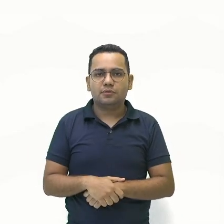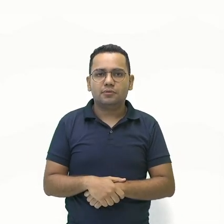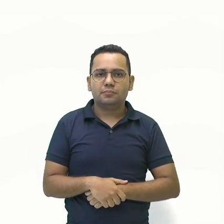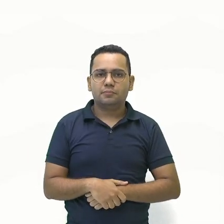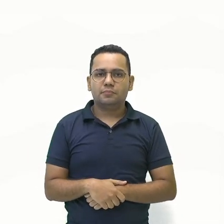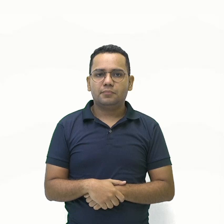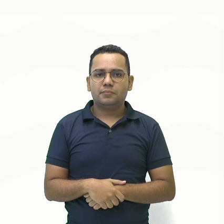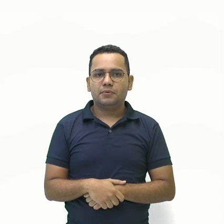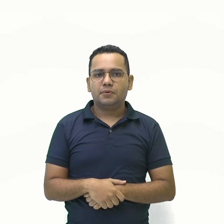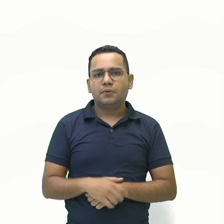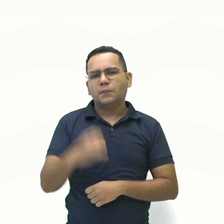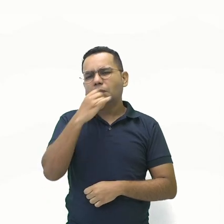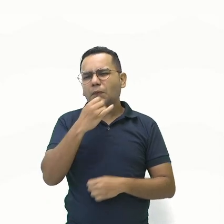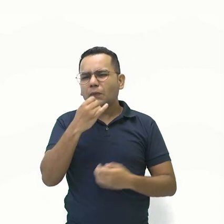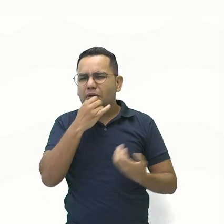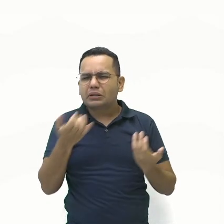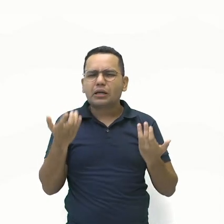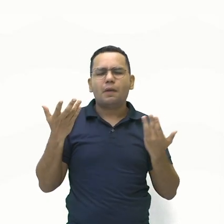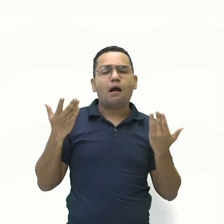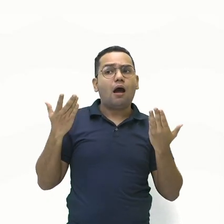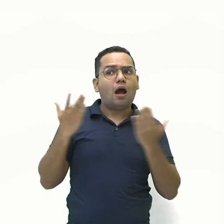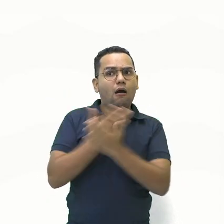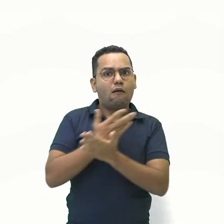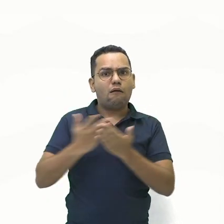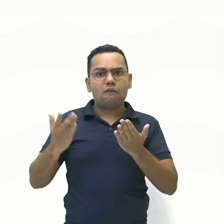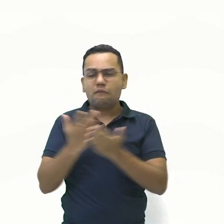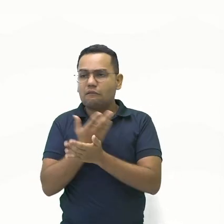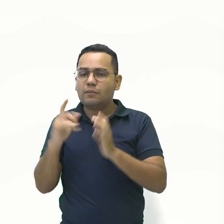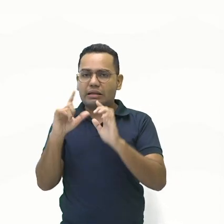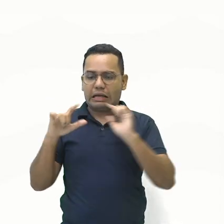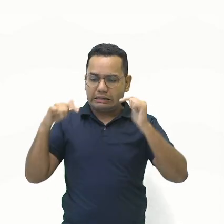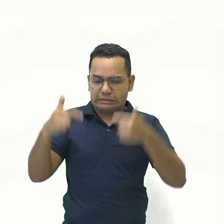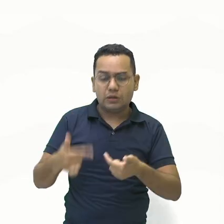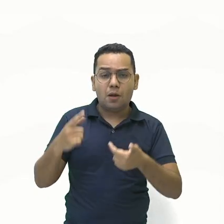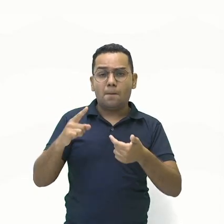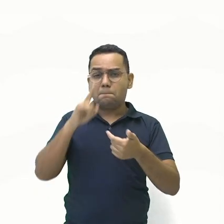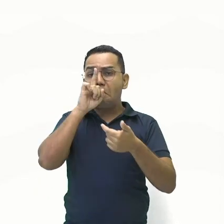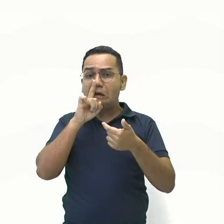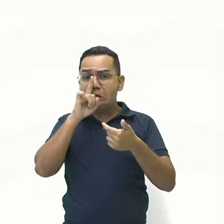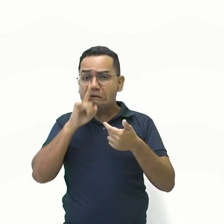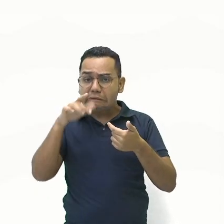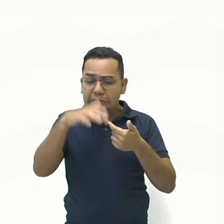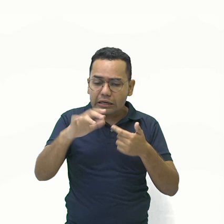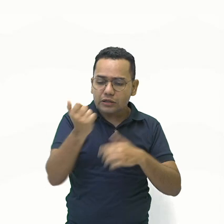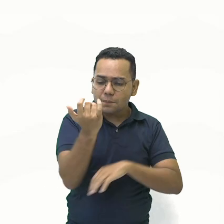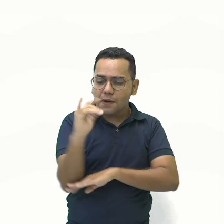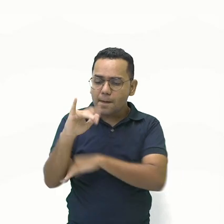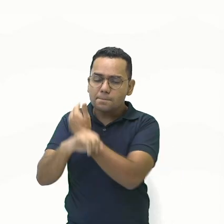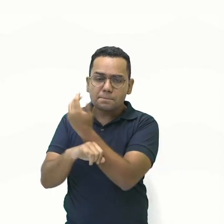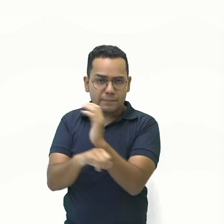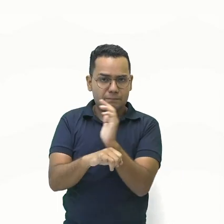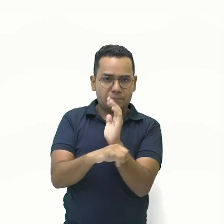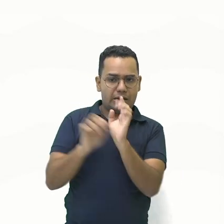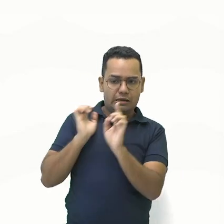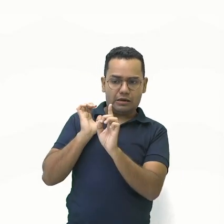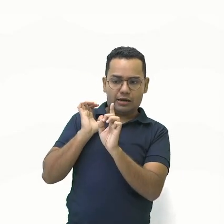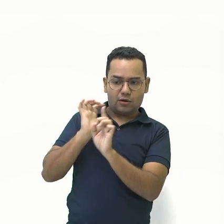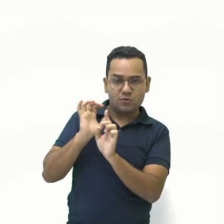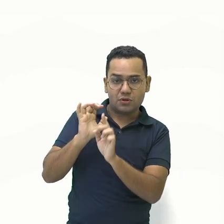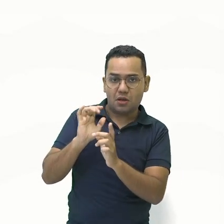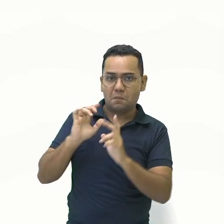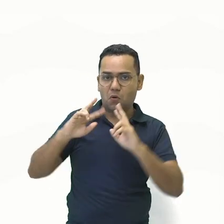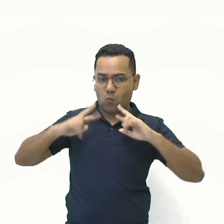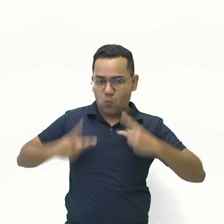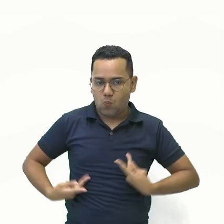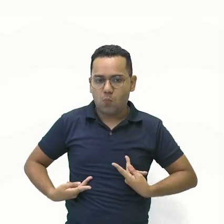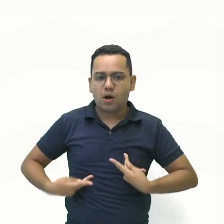em comportamentos tidos ali como mais nocivos ao meio ambiente, não é isso? E diminuindo esse comportamento nocivo